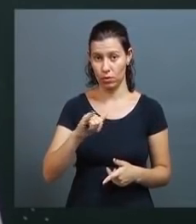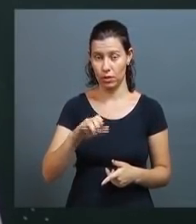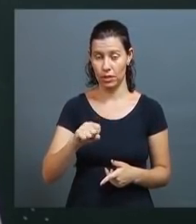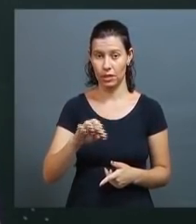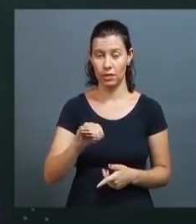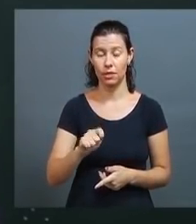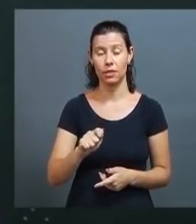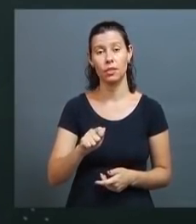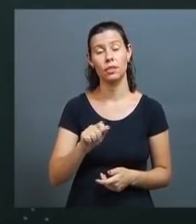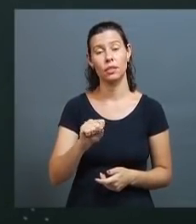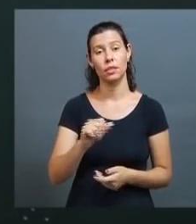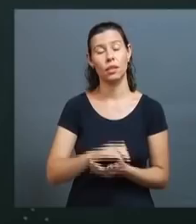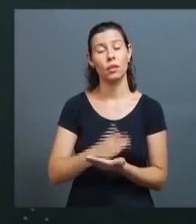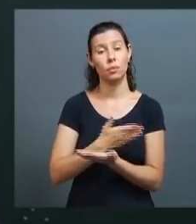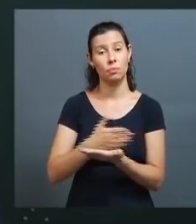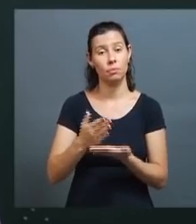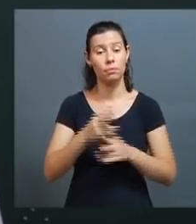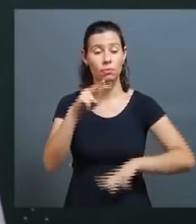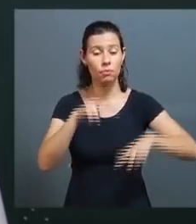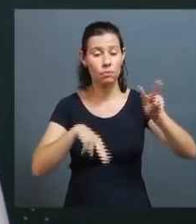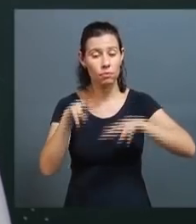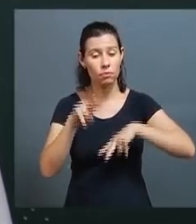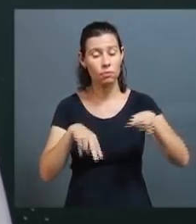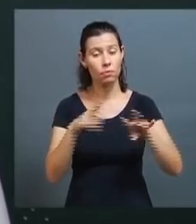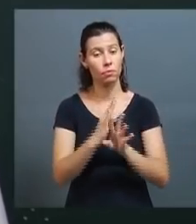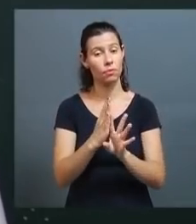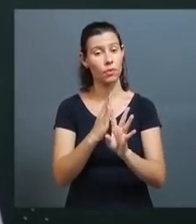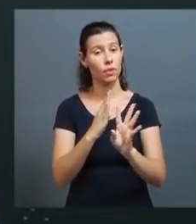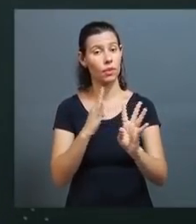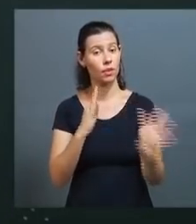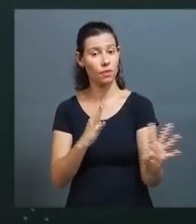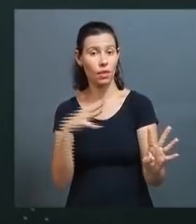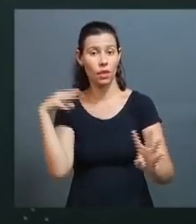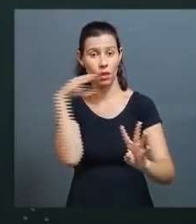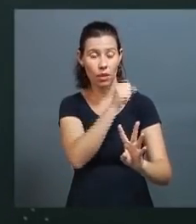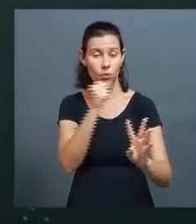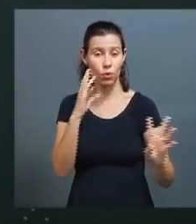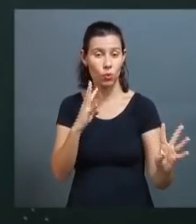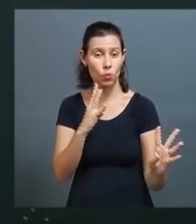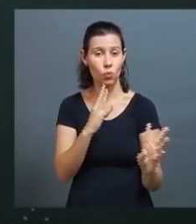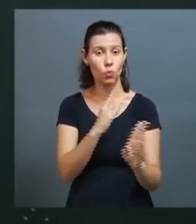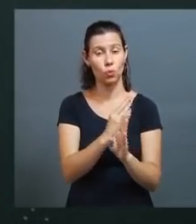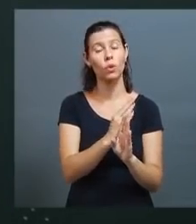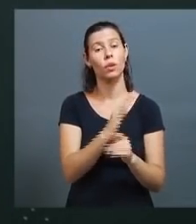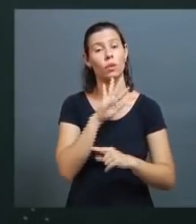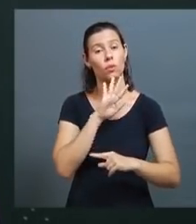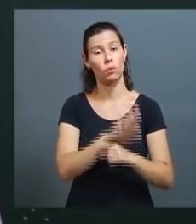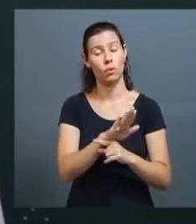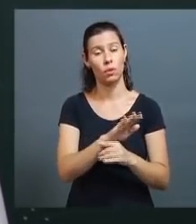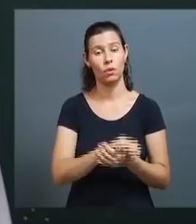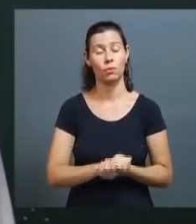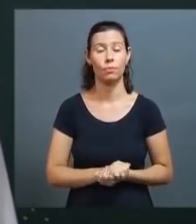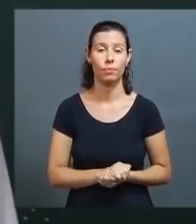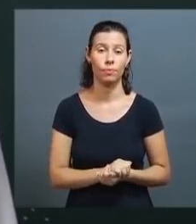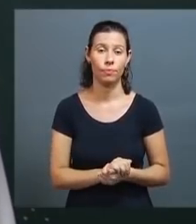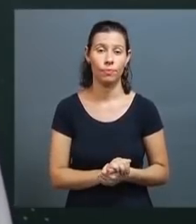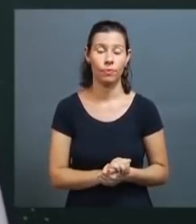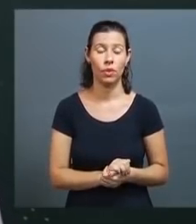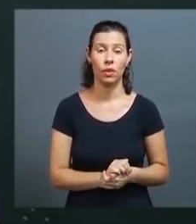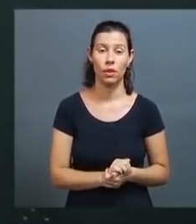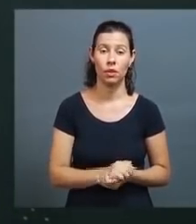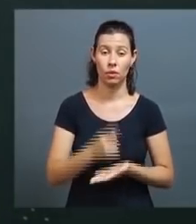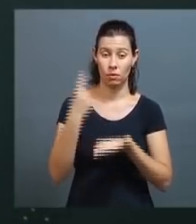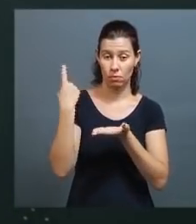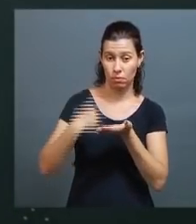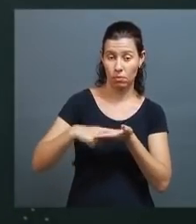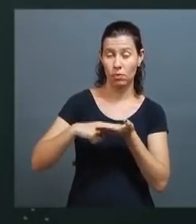uma avaliação num fluxo de uma fila que às vezes andasse um pouco mais organizada. E aí acabou tendo uma parceria também